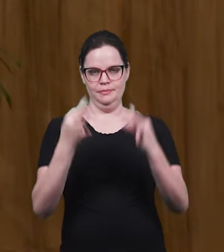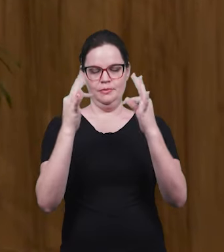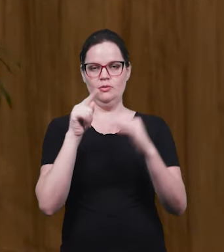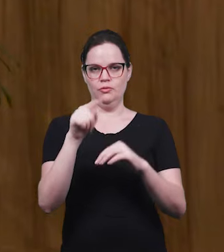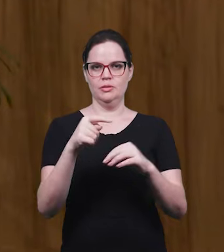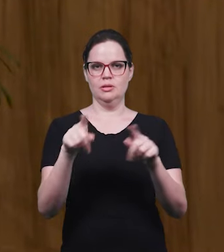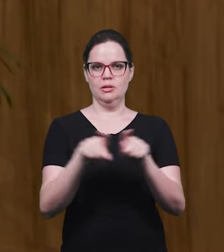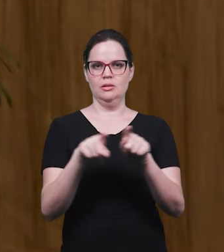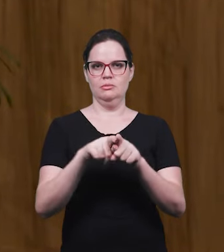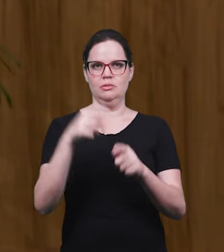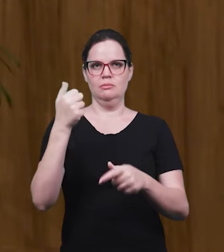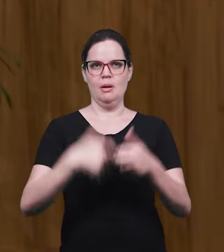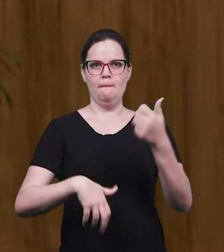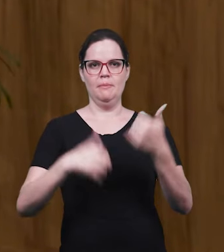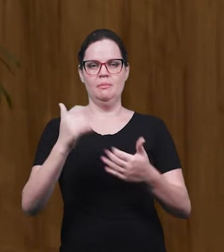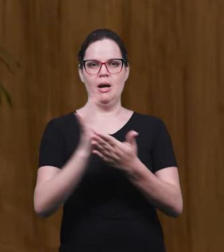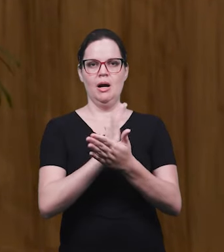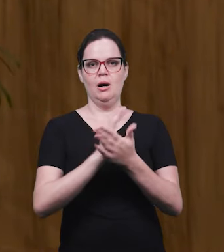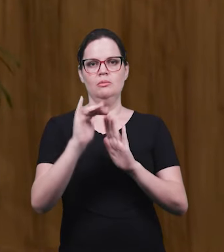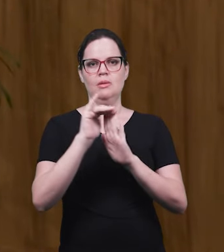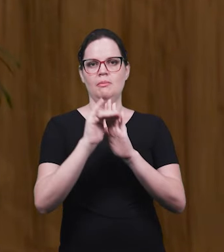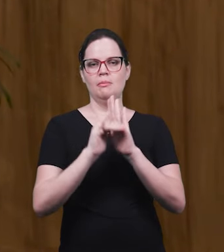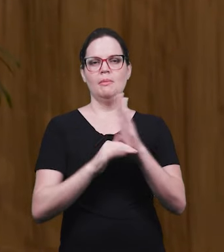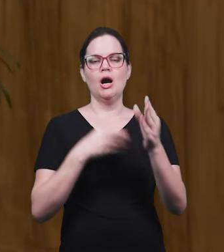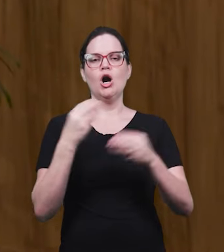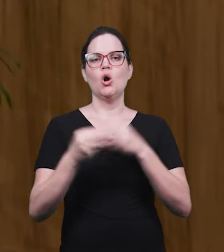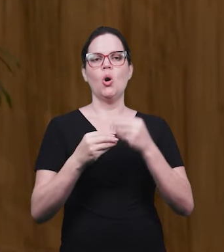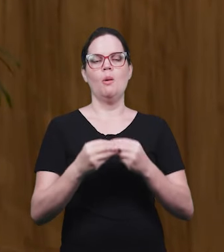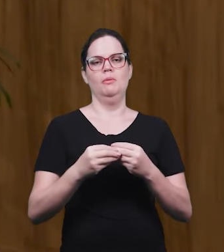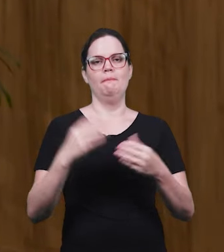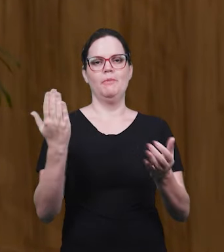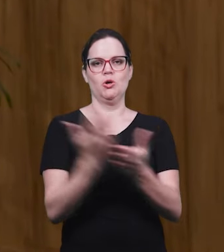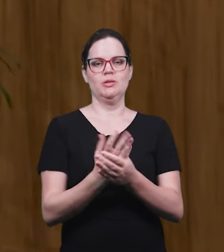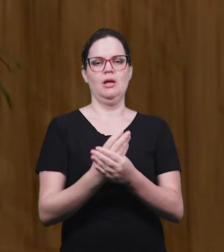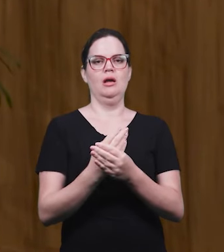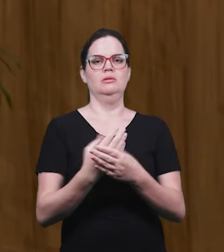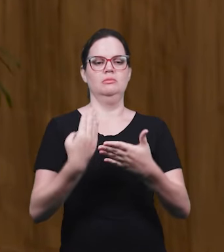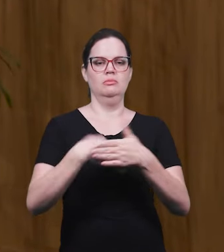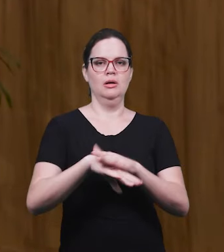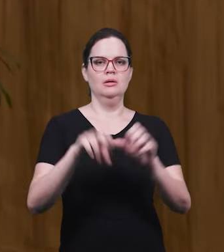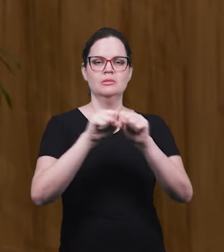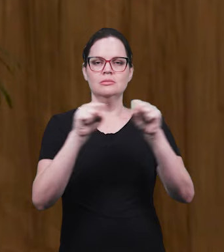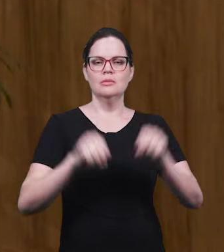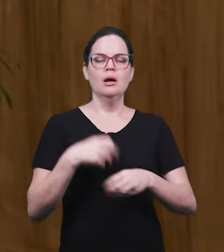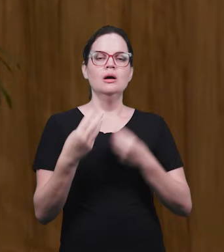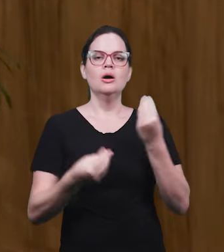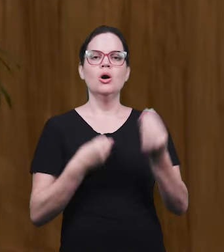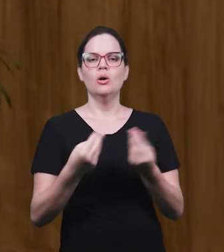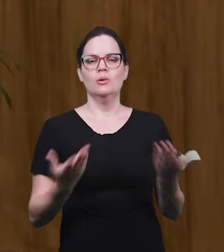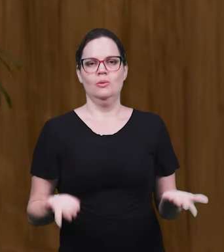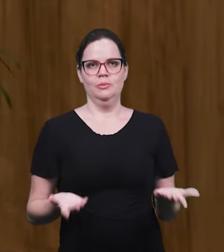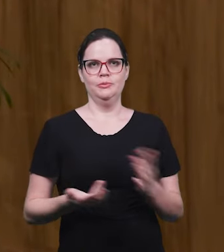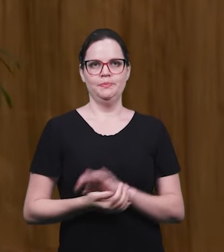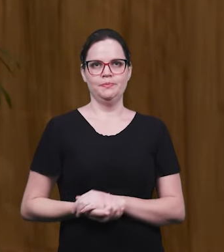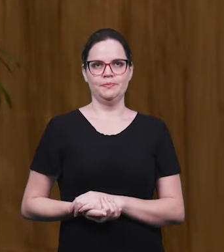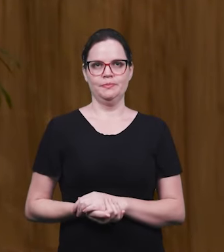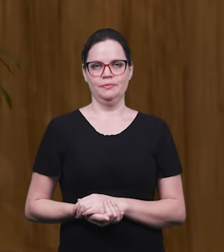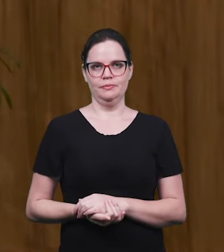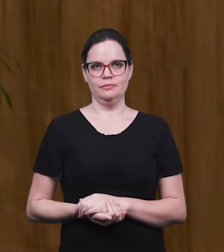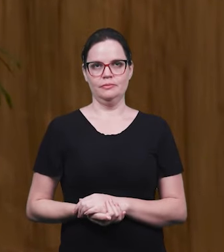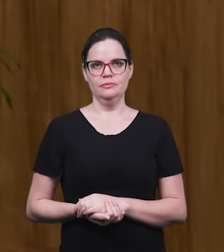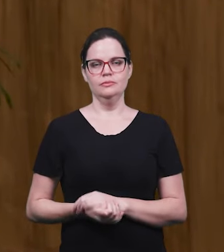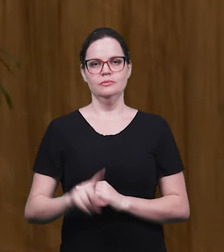também citou algumas diligências, protocolos de processo que podem ser feitos, né? Estagiários, né, e outras pessoas,